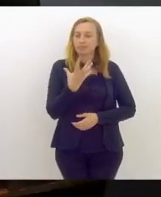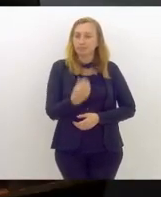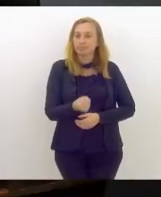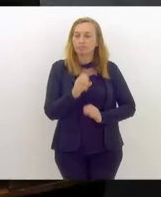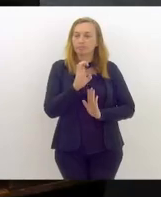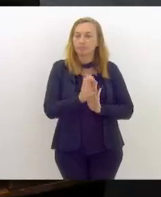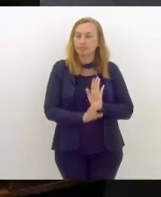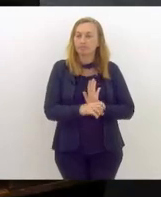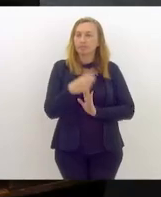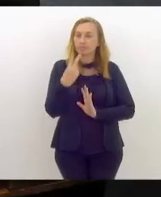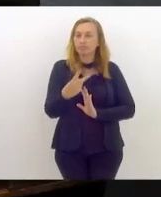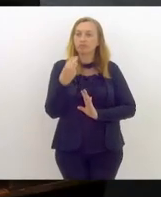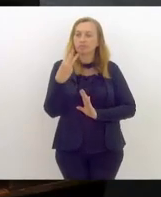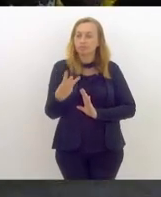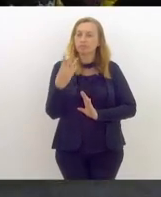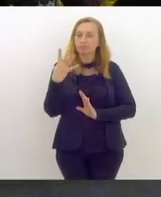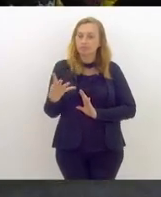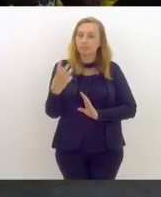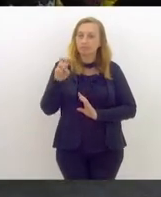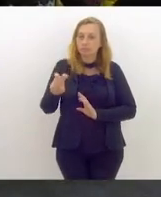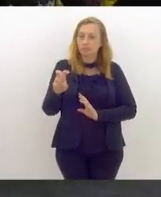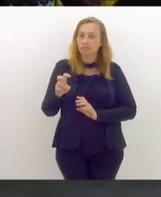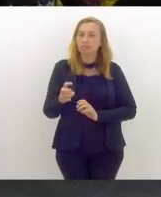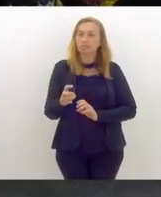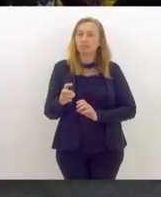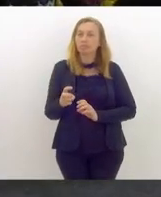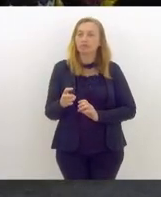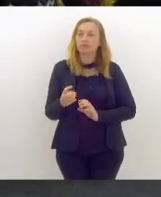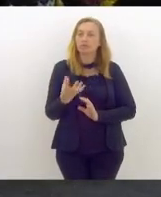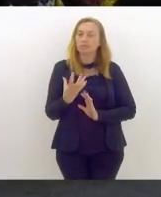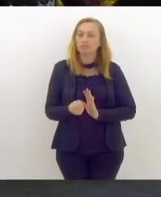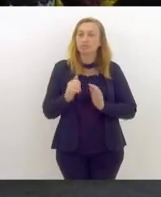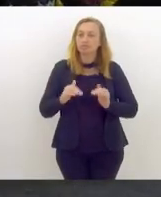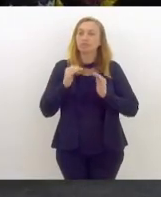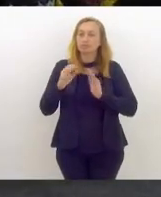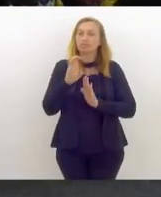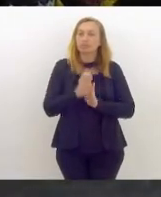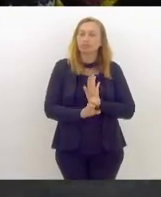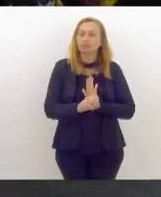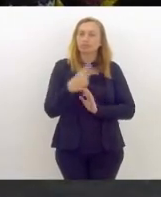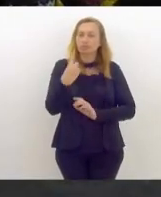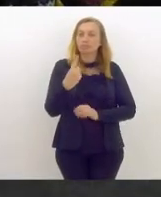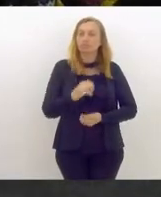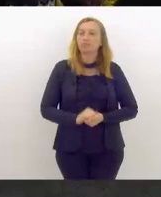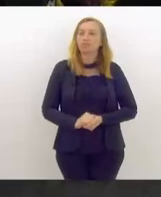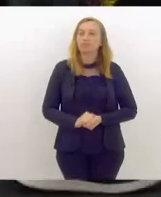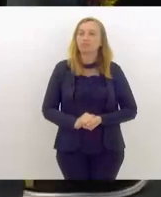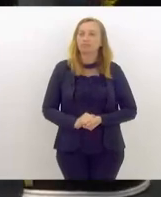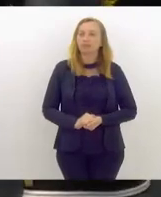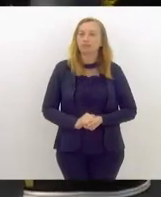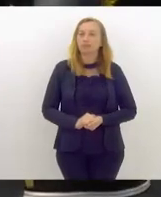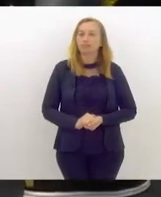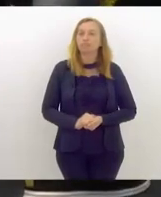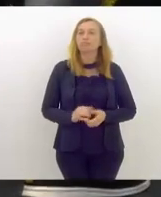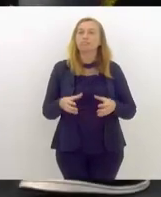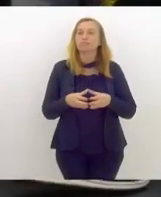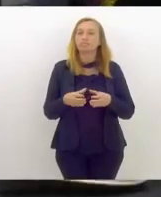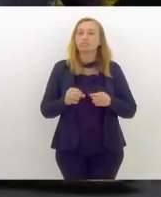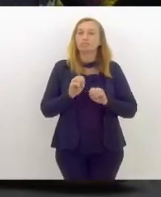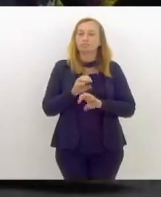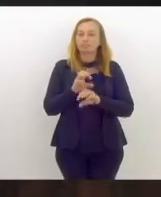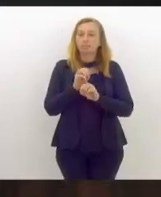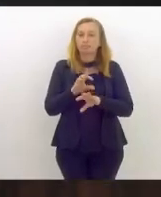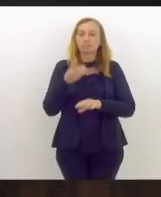às emendas 2, 3, 4 e 5. Favorável com subemenda à emenda 1. Pela Comissão de